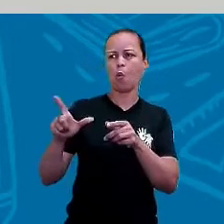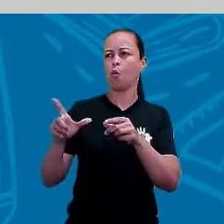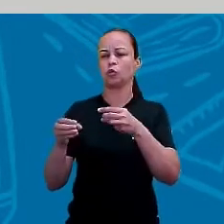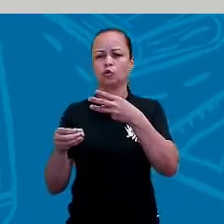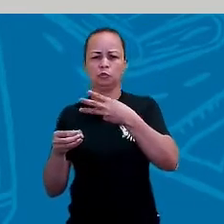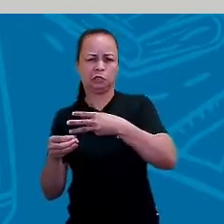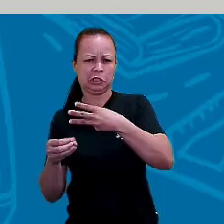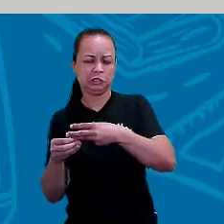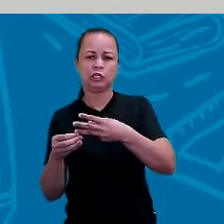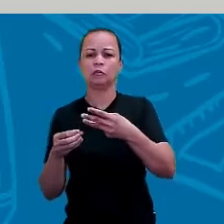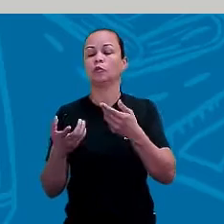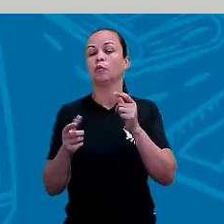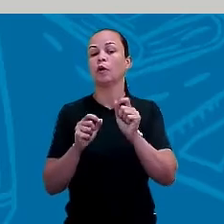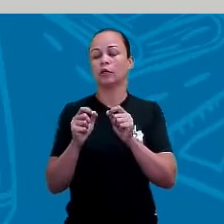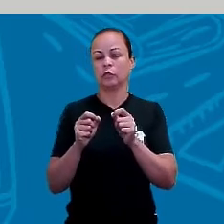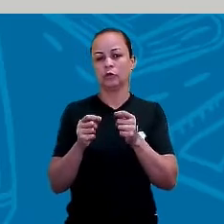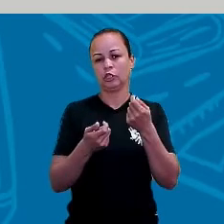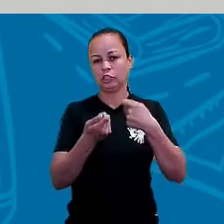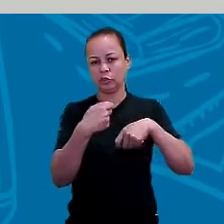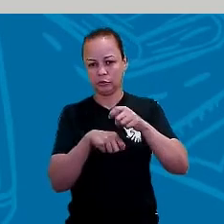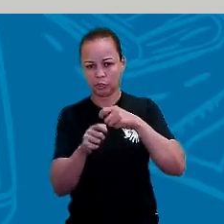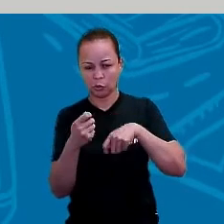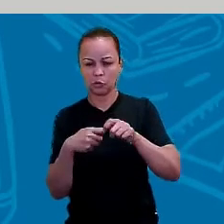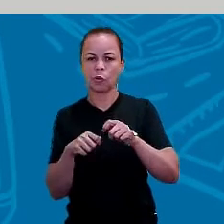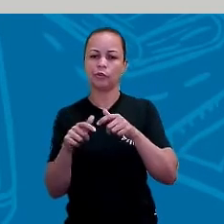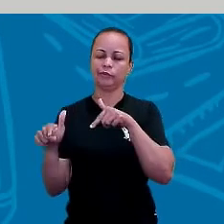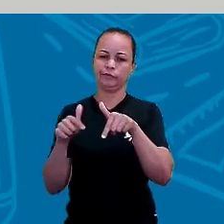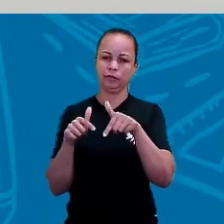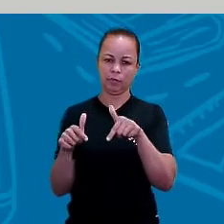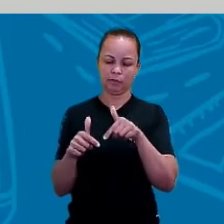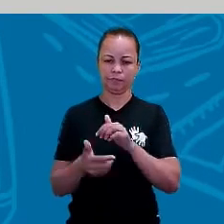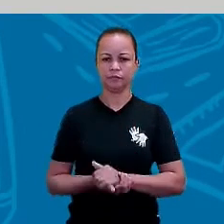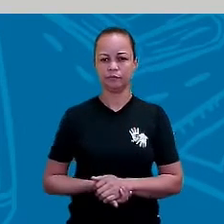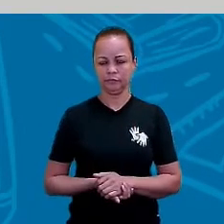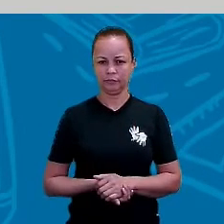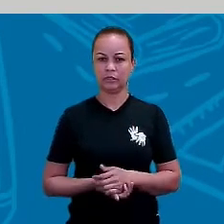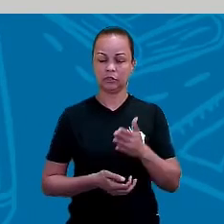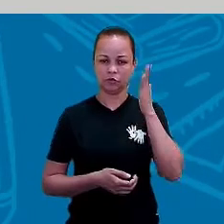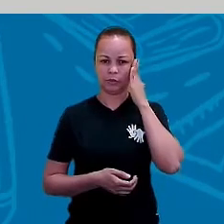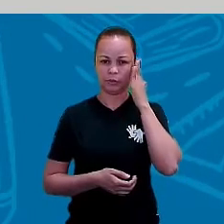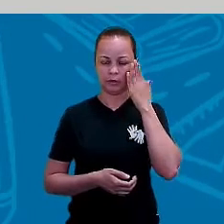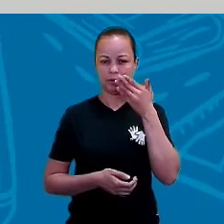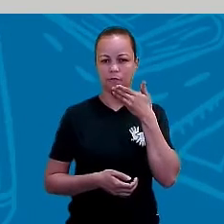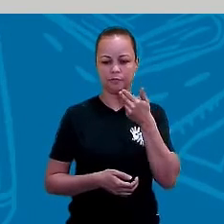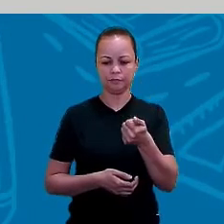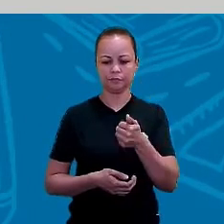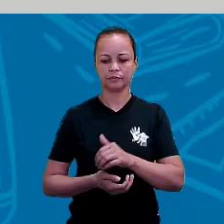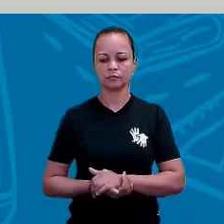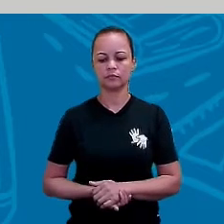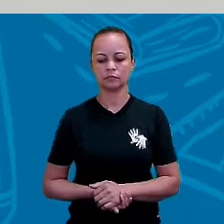outros municípios, por questões econômicas e trabalho. Então, vamos lá compreender melhor?